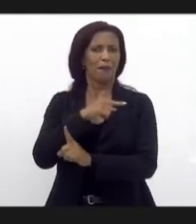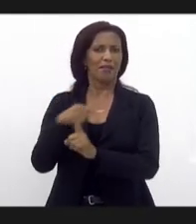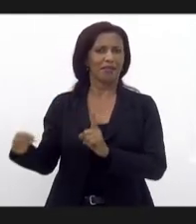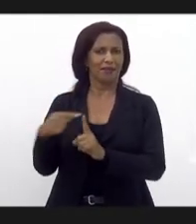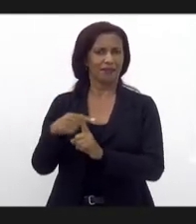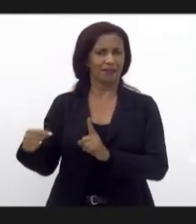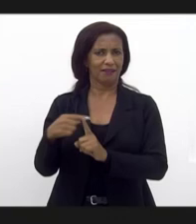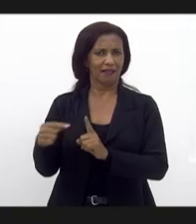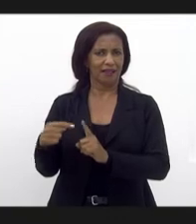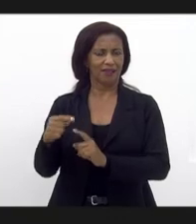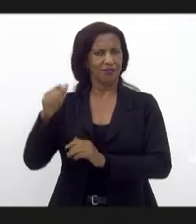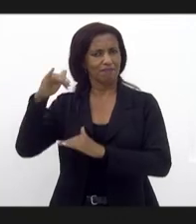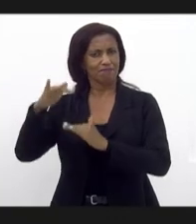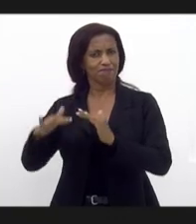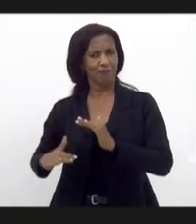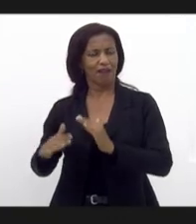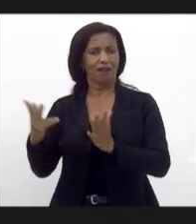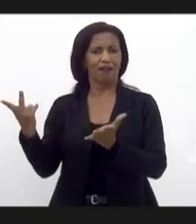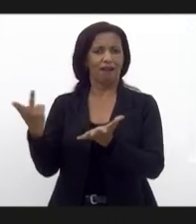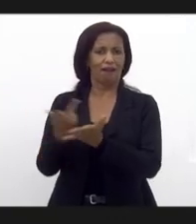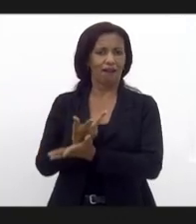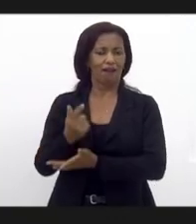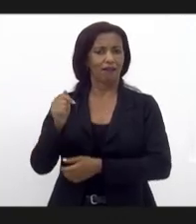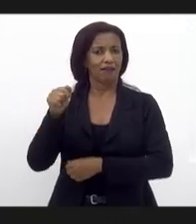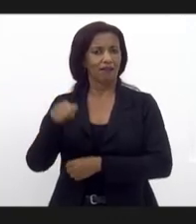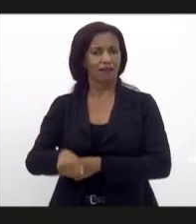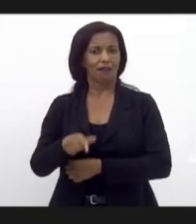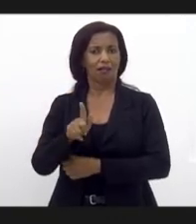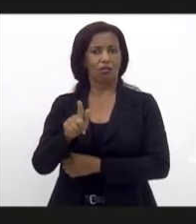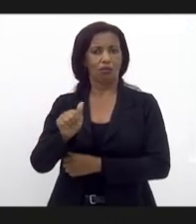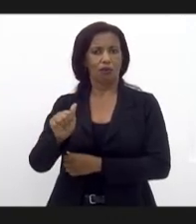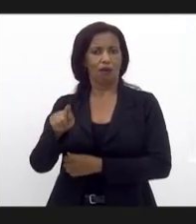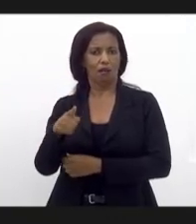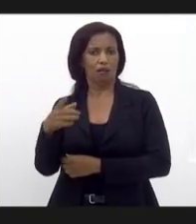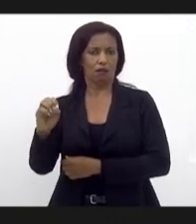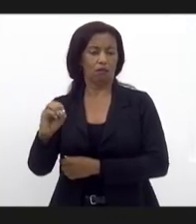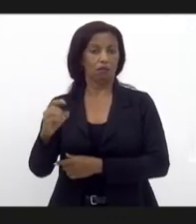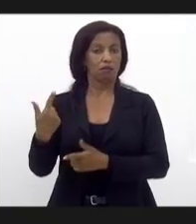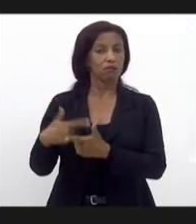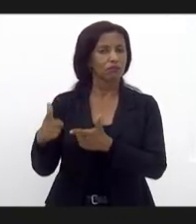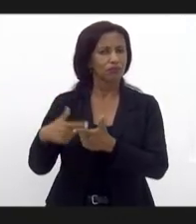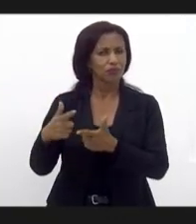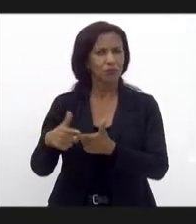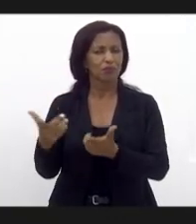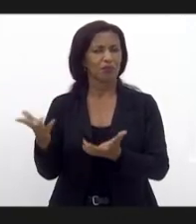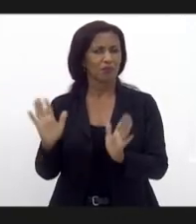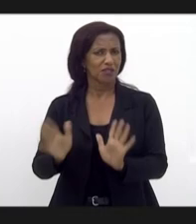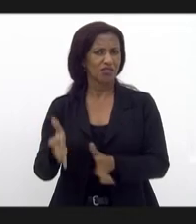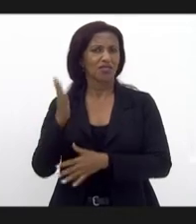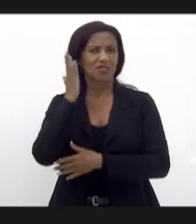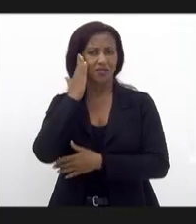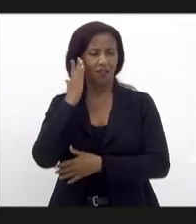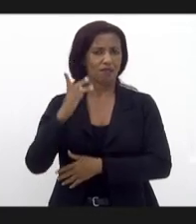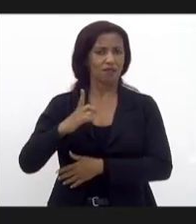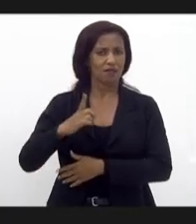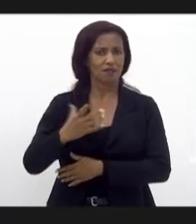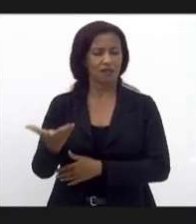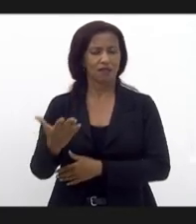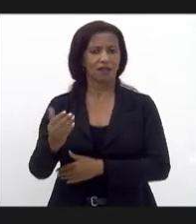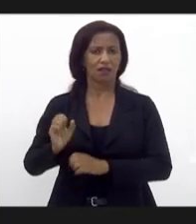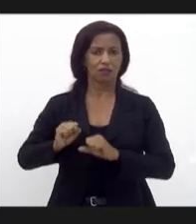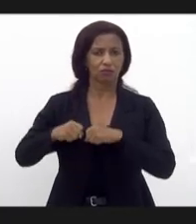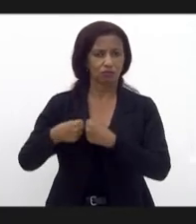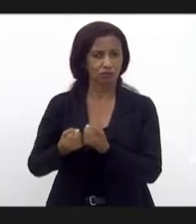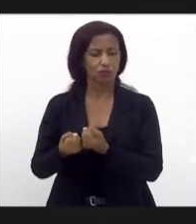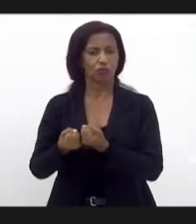metade da queda que aconteceu no Galeão, né? Além dos problemas que a gente sabe que tem, há um esforço